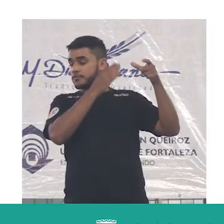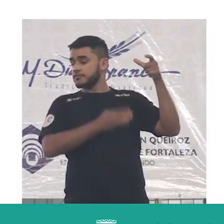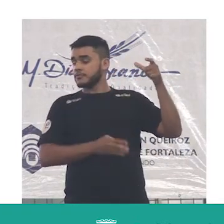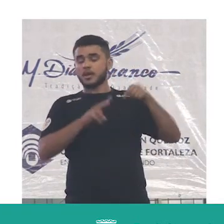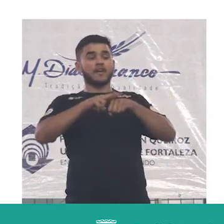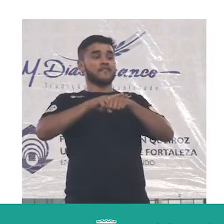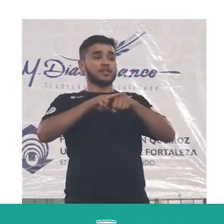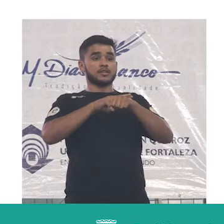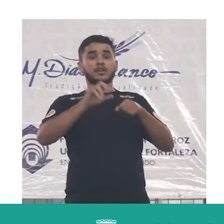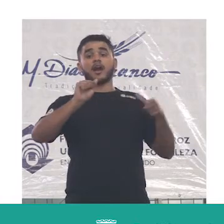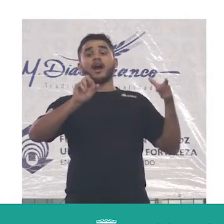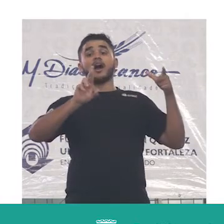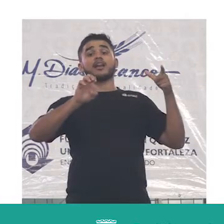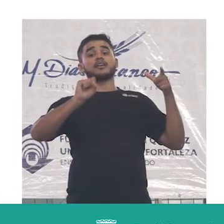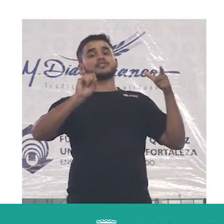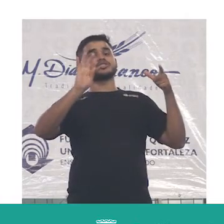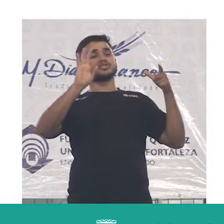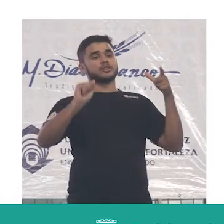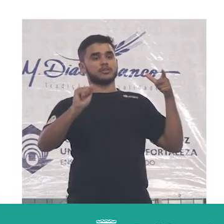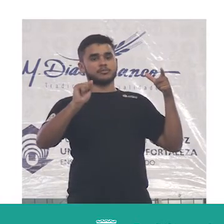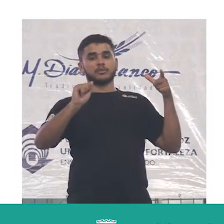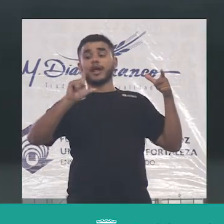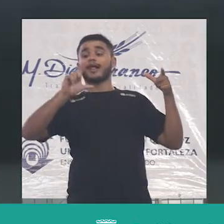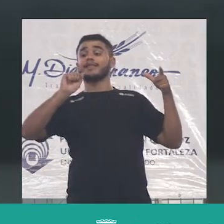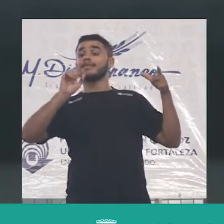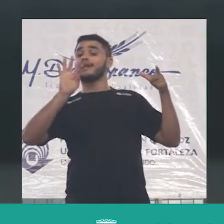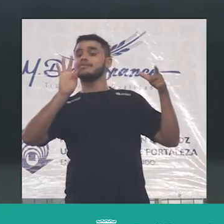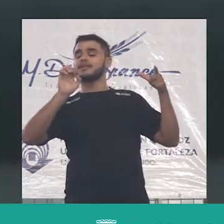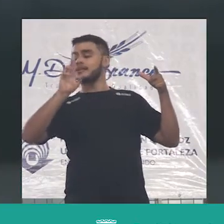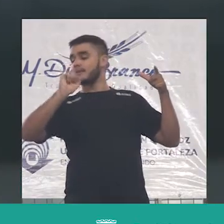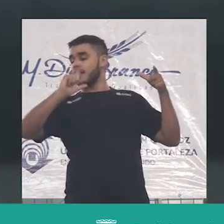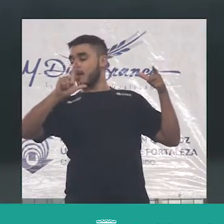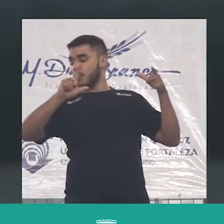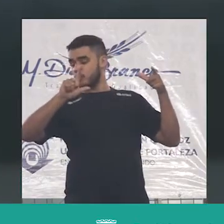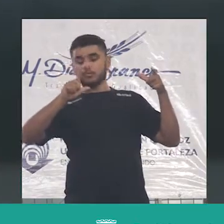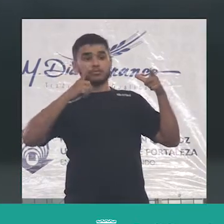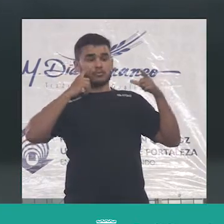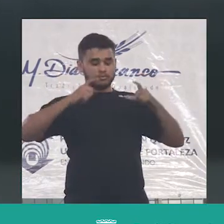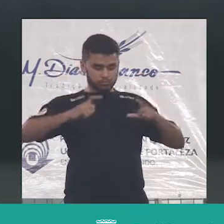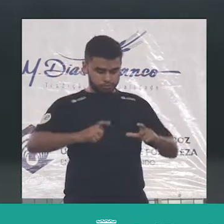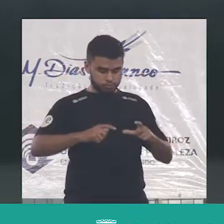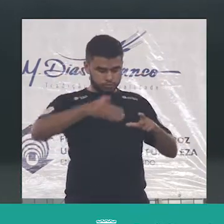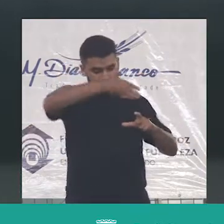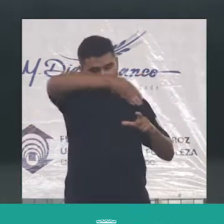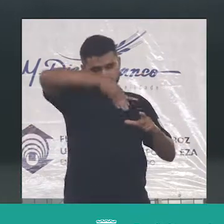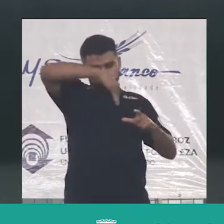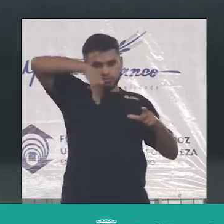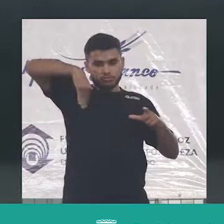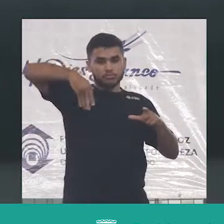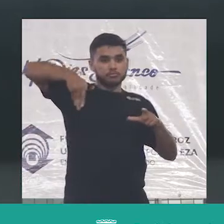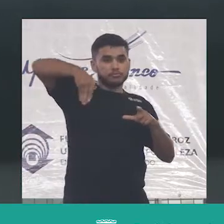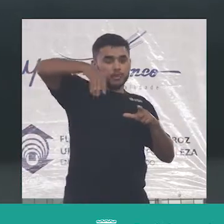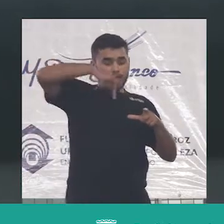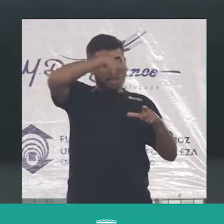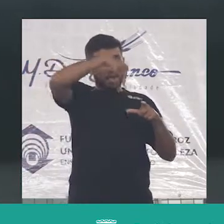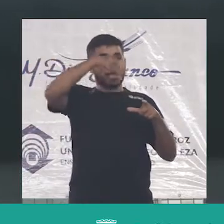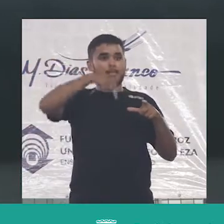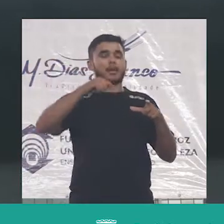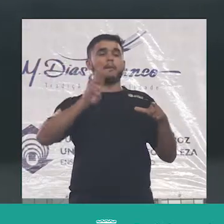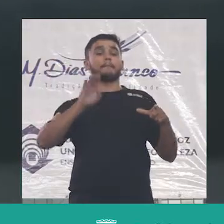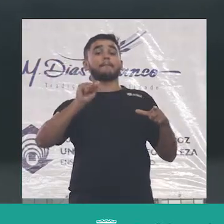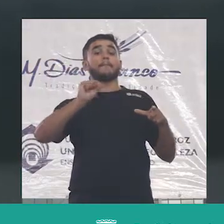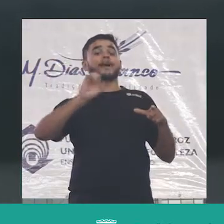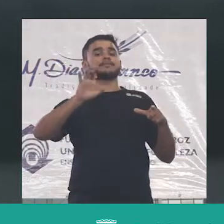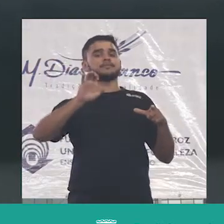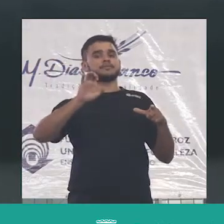slide, são as arestas laterais. Eu tenho as arestas da base. E eu tenho basicamente dois tipos de faces.